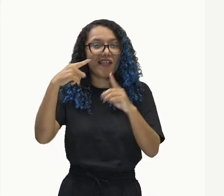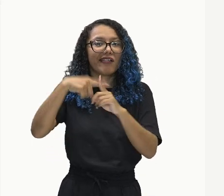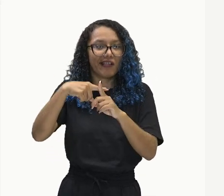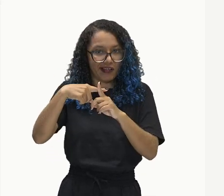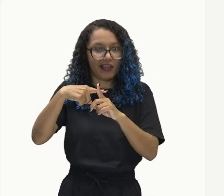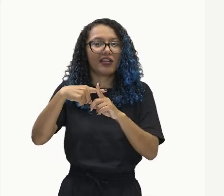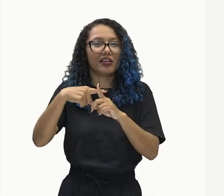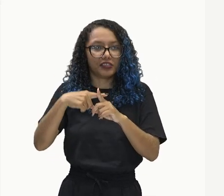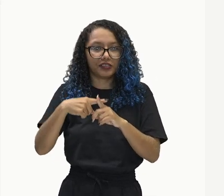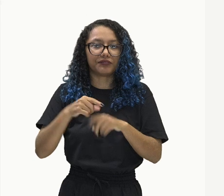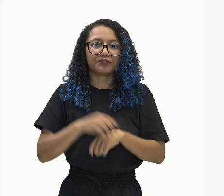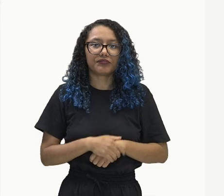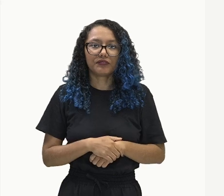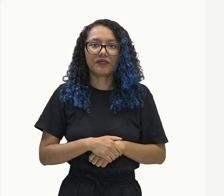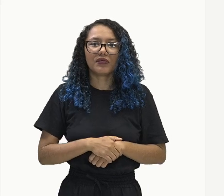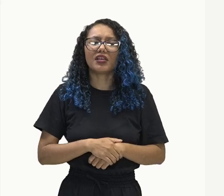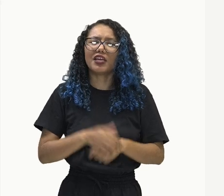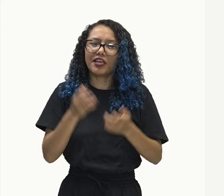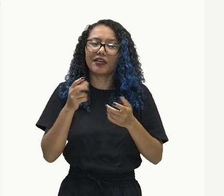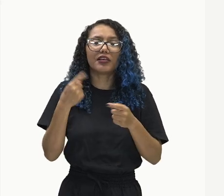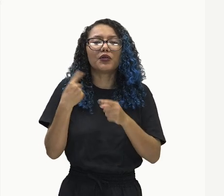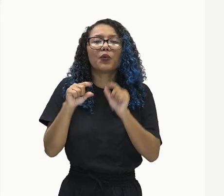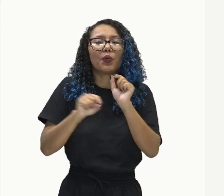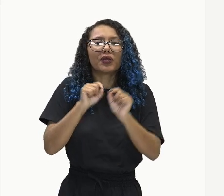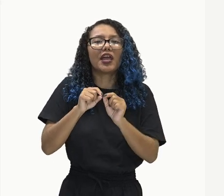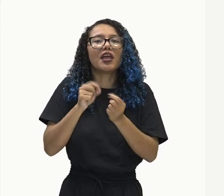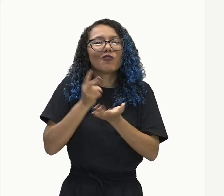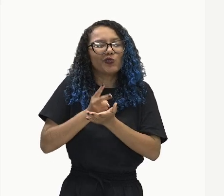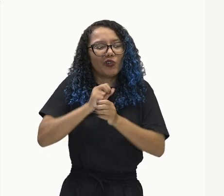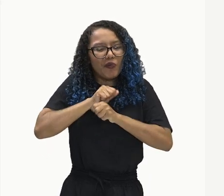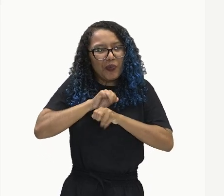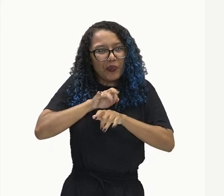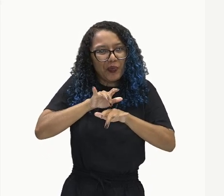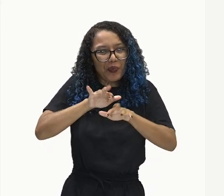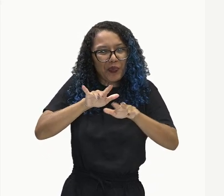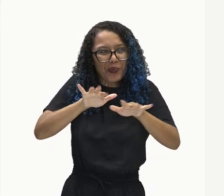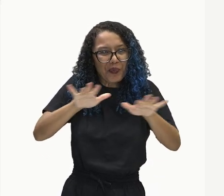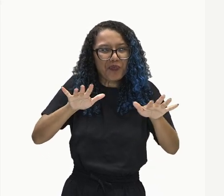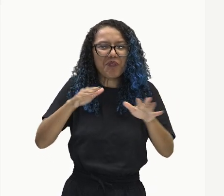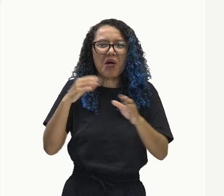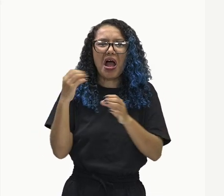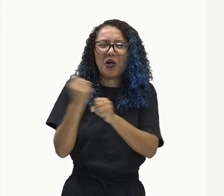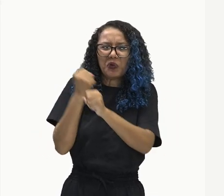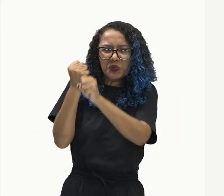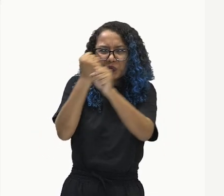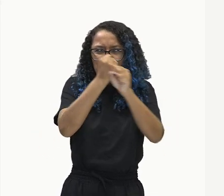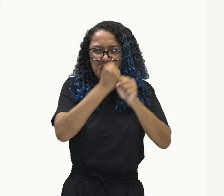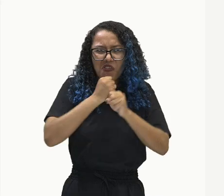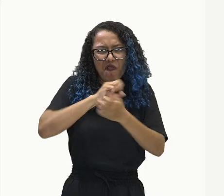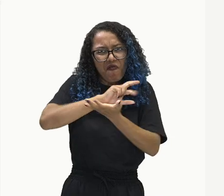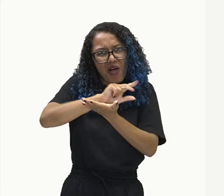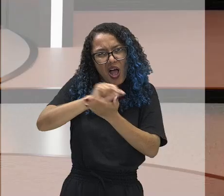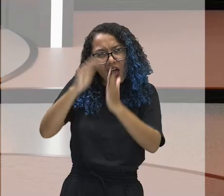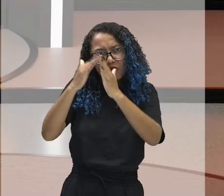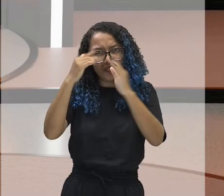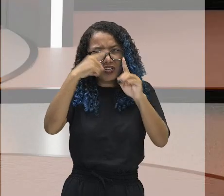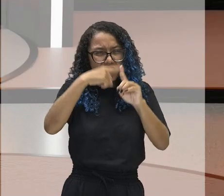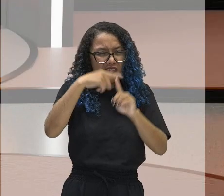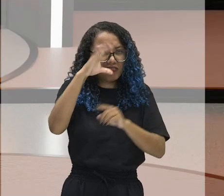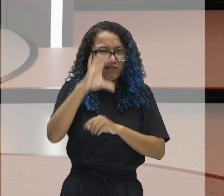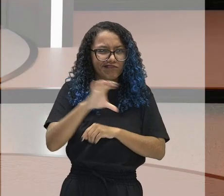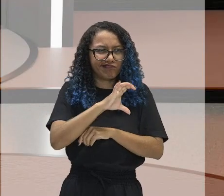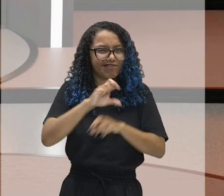a construção de mosteiros, igrejas e templos. Galera, é interessante falar que aos primórdios do cristianismo,